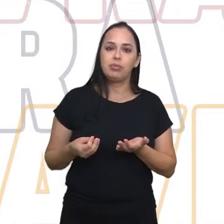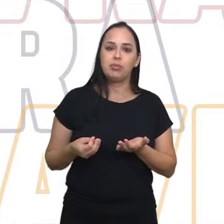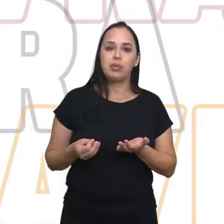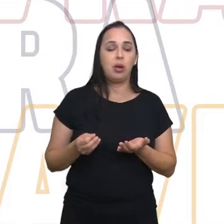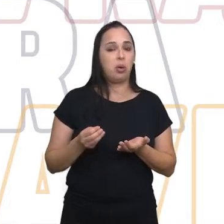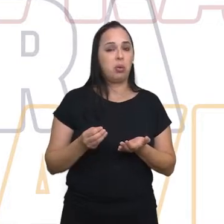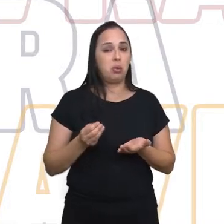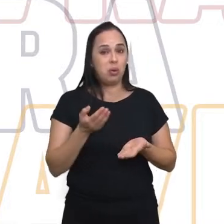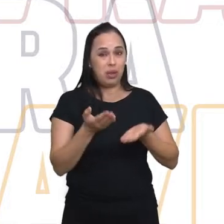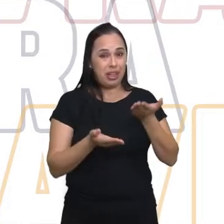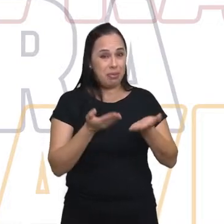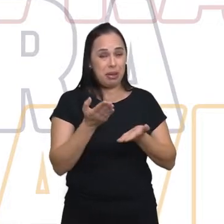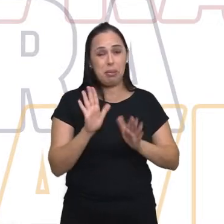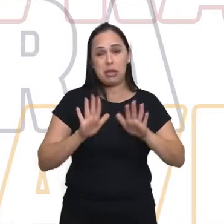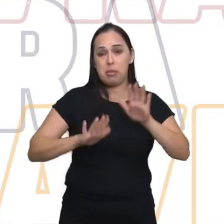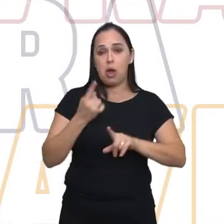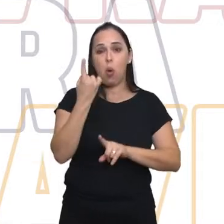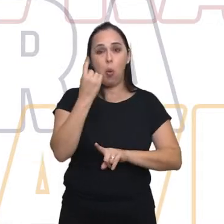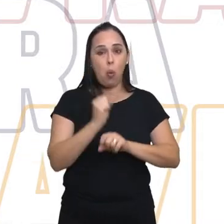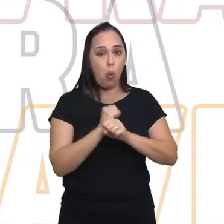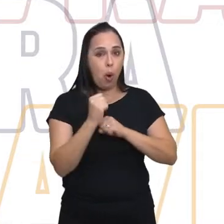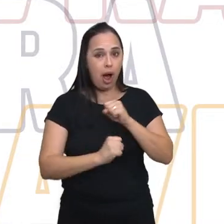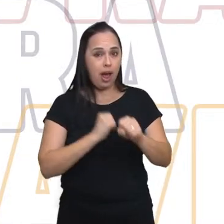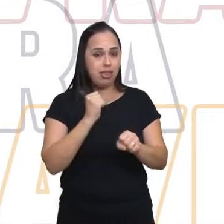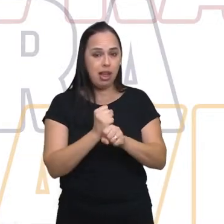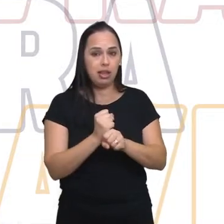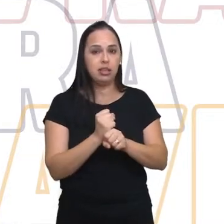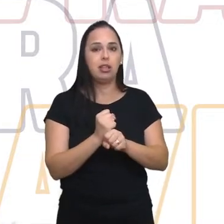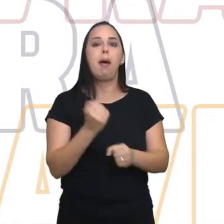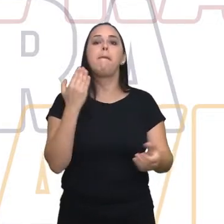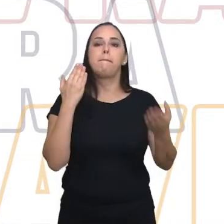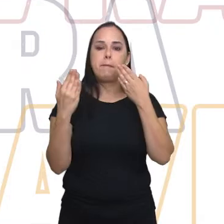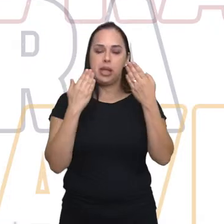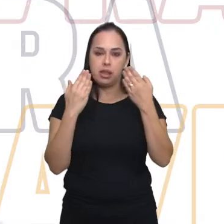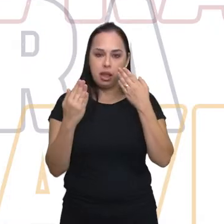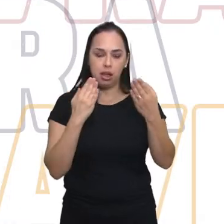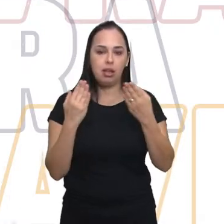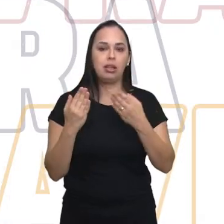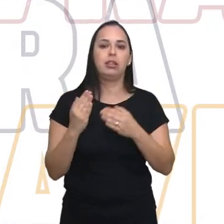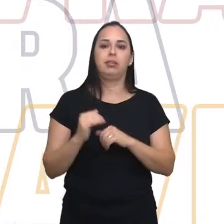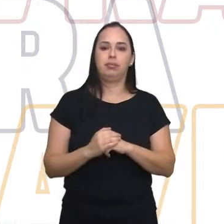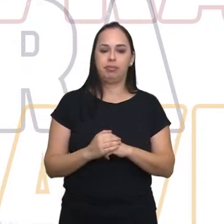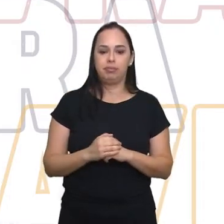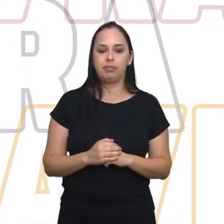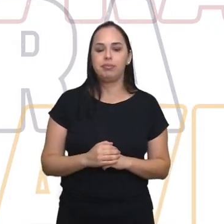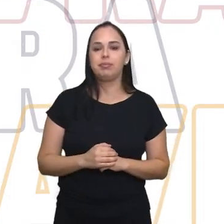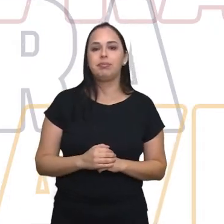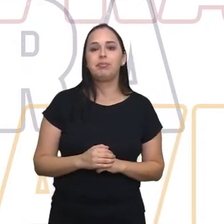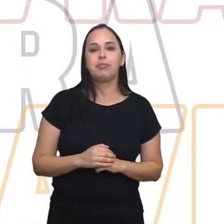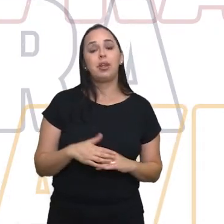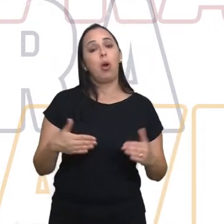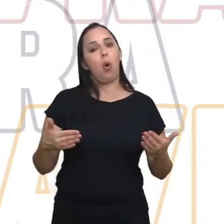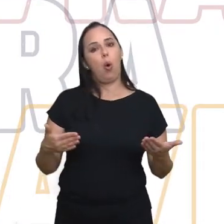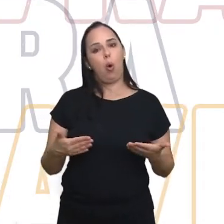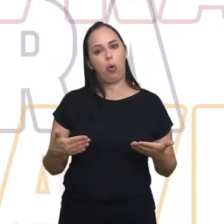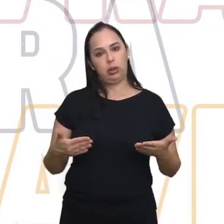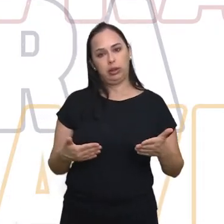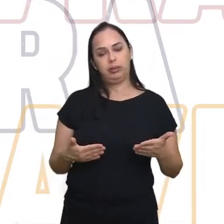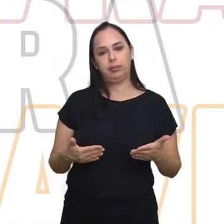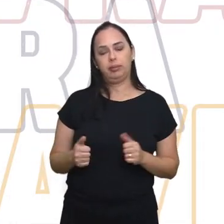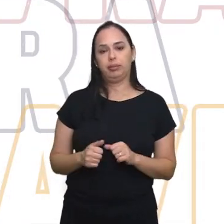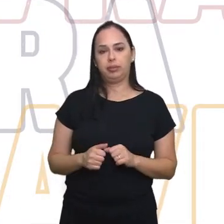durante o tratamento todo, geralmente é 1 ano, então ele fica ali 1 ano com esse paciente, a psicóloga fica.